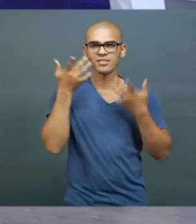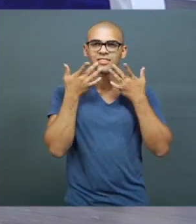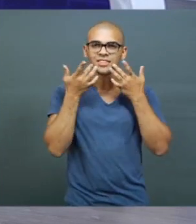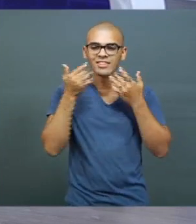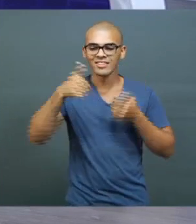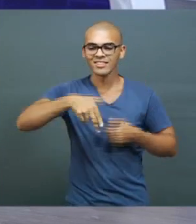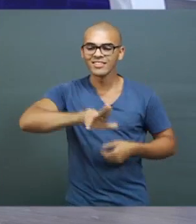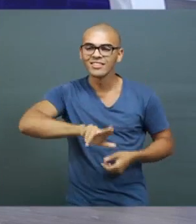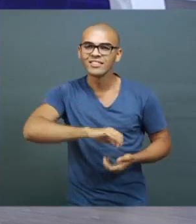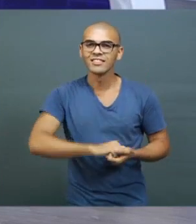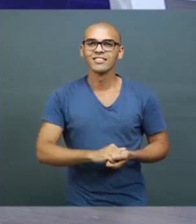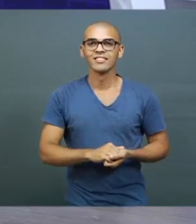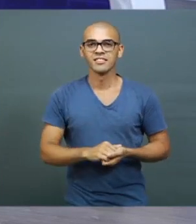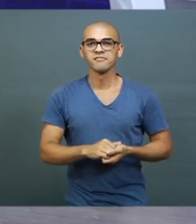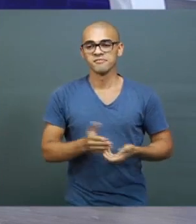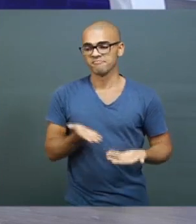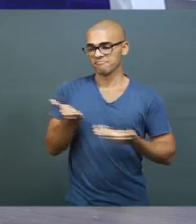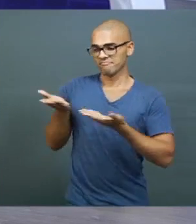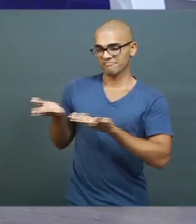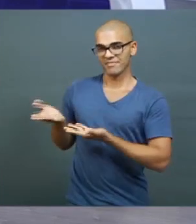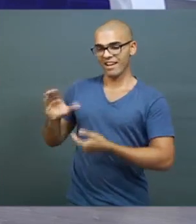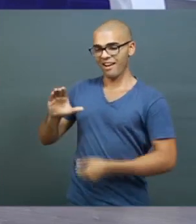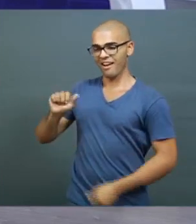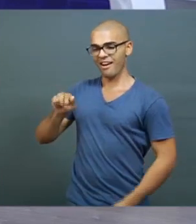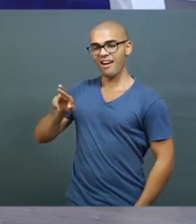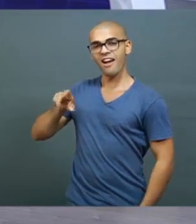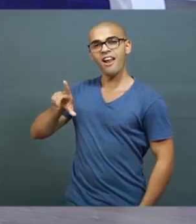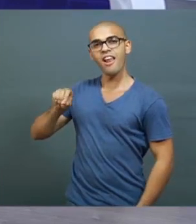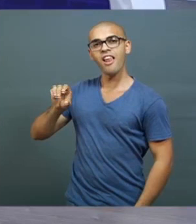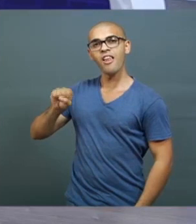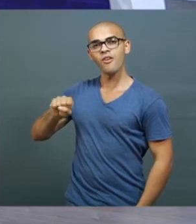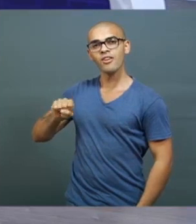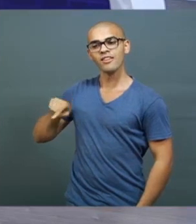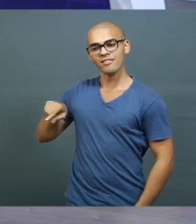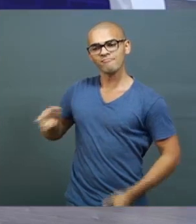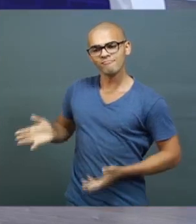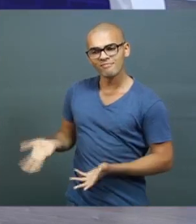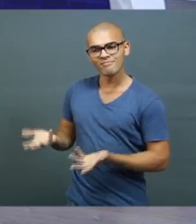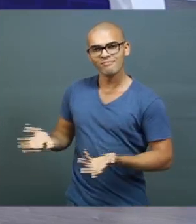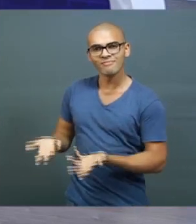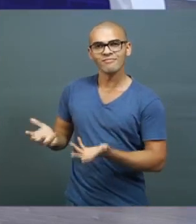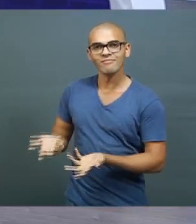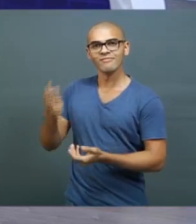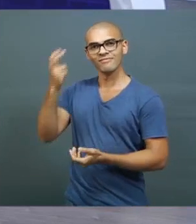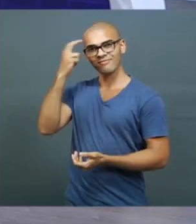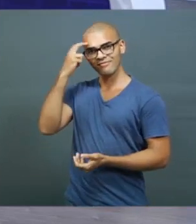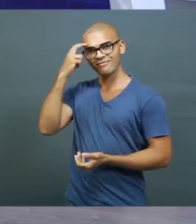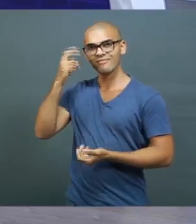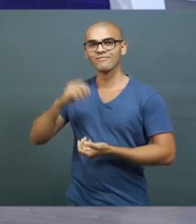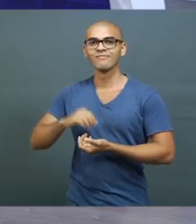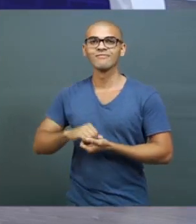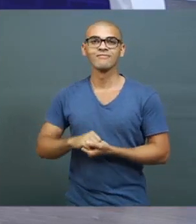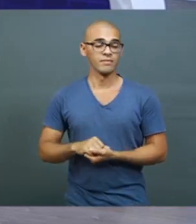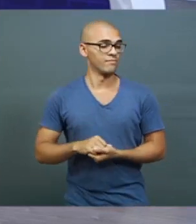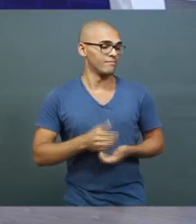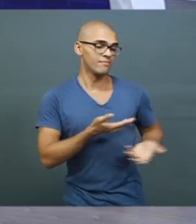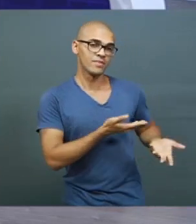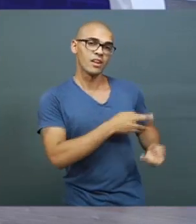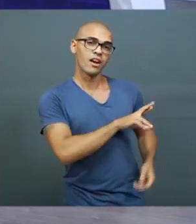da UFO de hoje, Carlos Guimarães, produtor cultural. Muito obrigado pela participação, Carlos. Eu que agradeço. Obrigado. E a